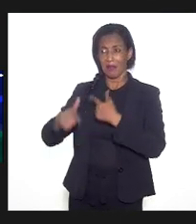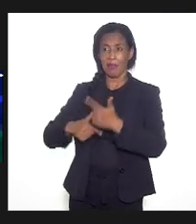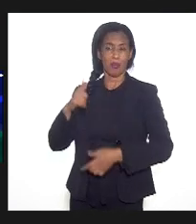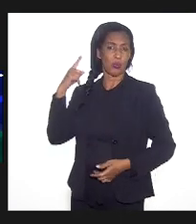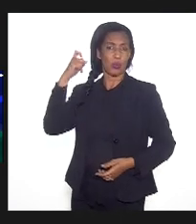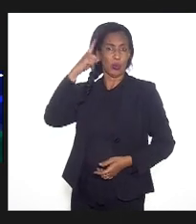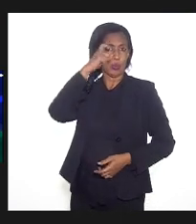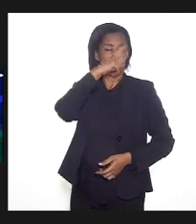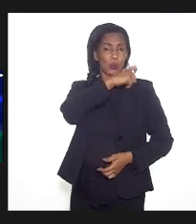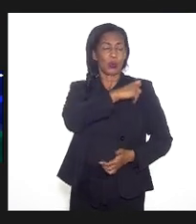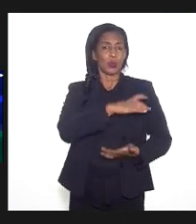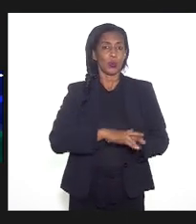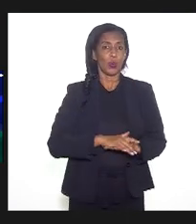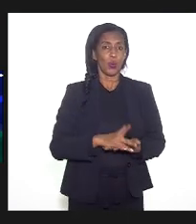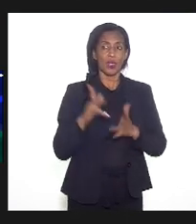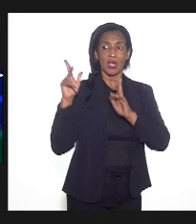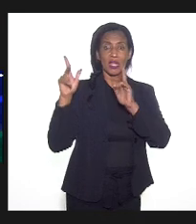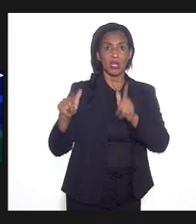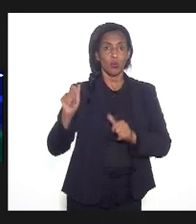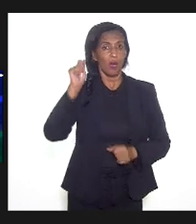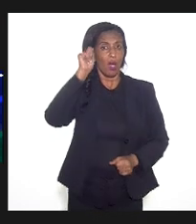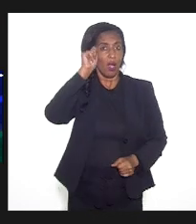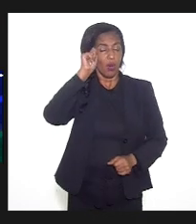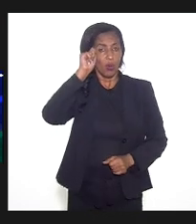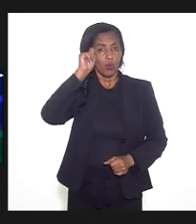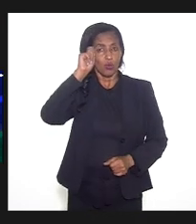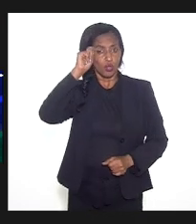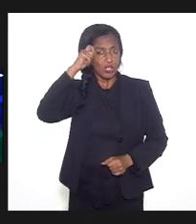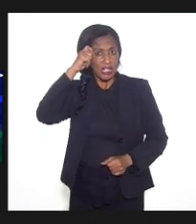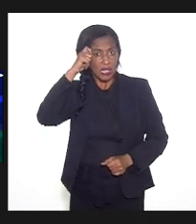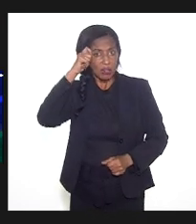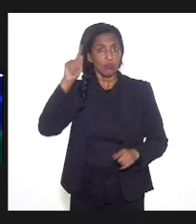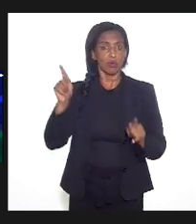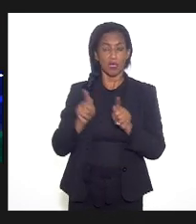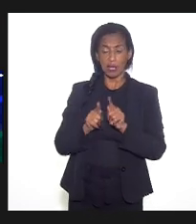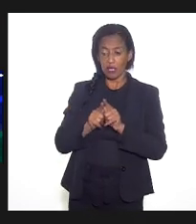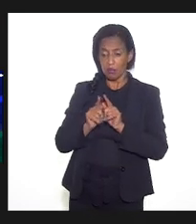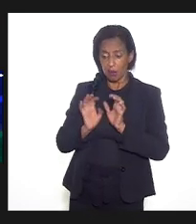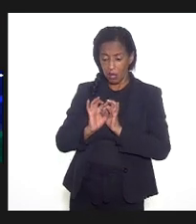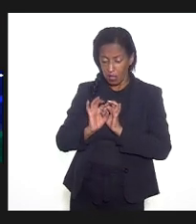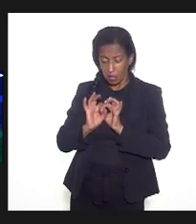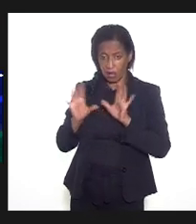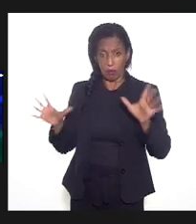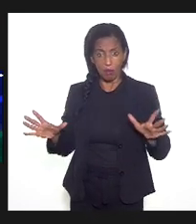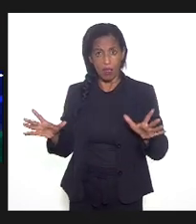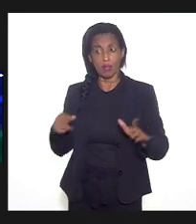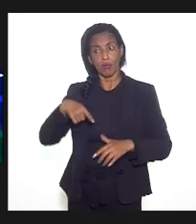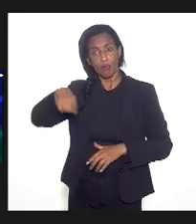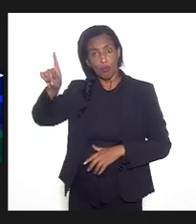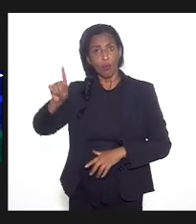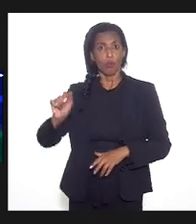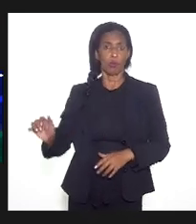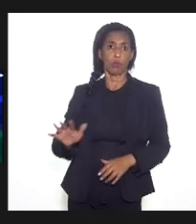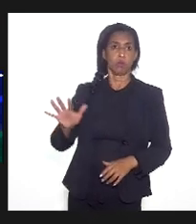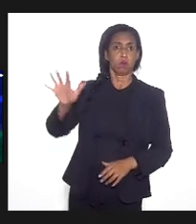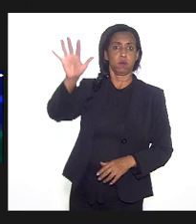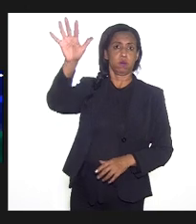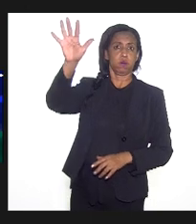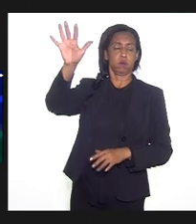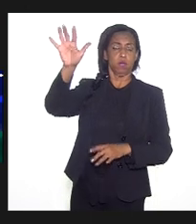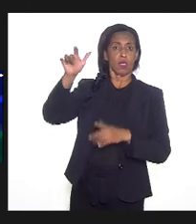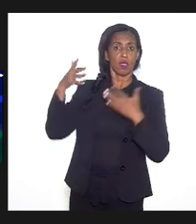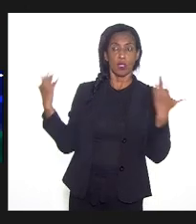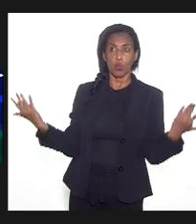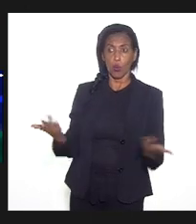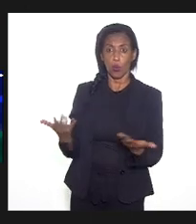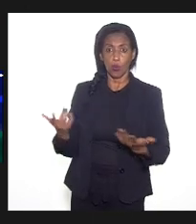precários, como os negros que também, recém-libertos, foram para as periferias, que levaram as favelas que a